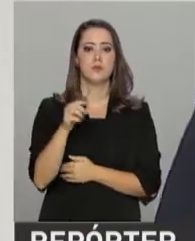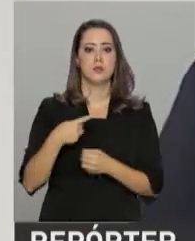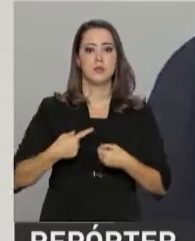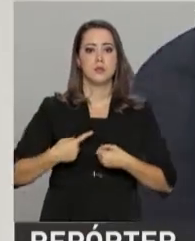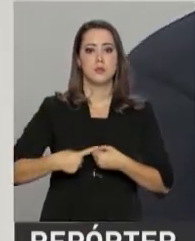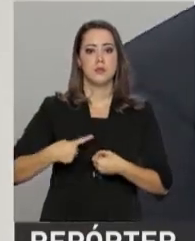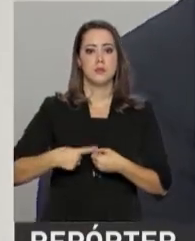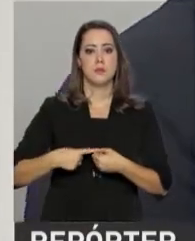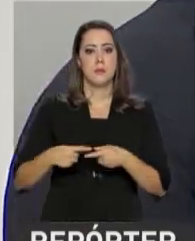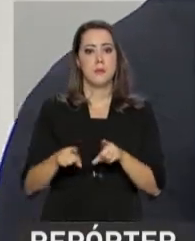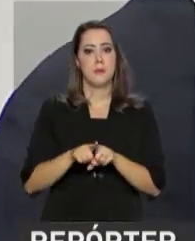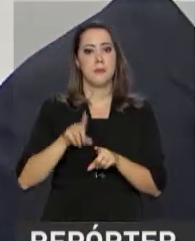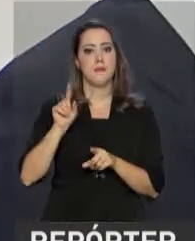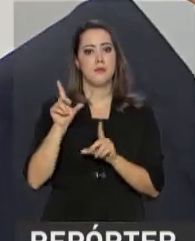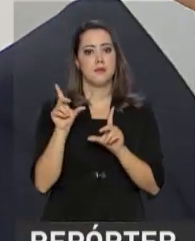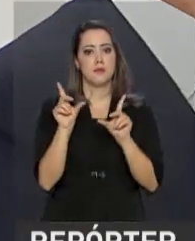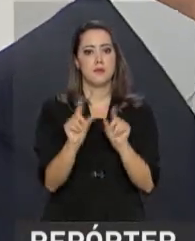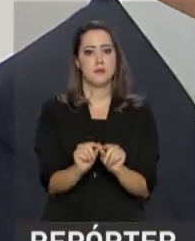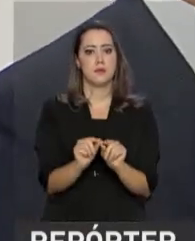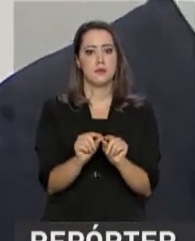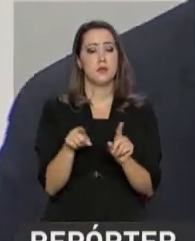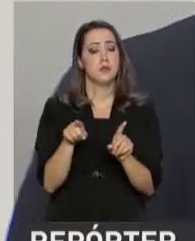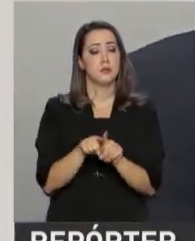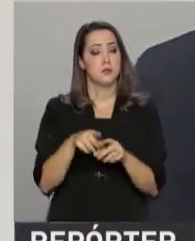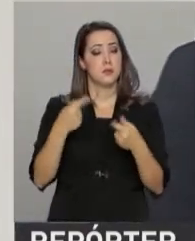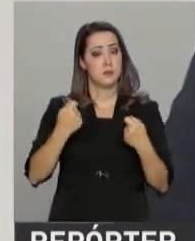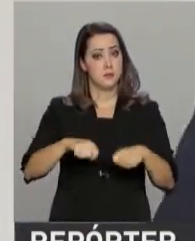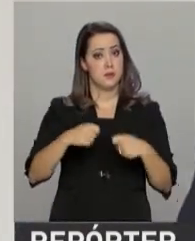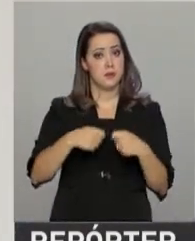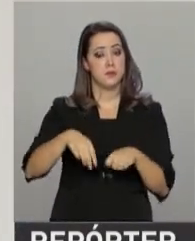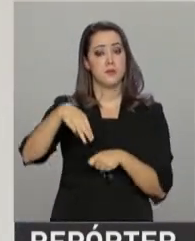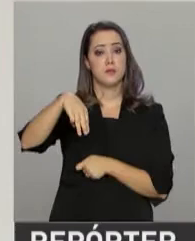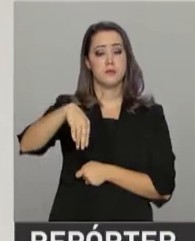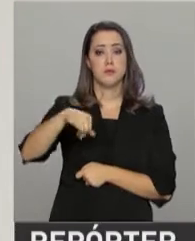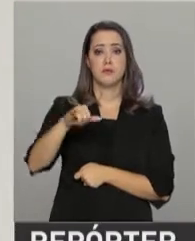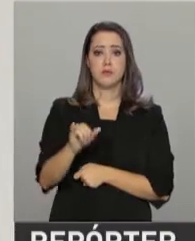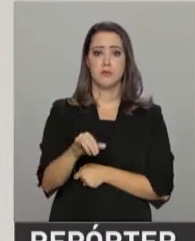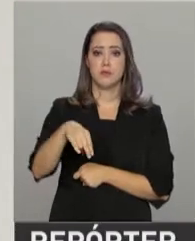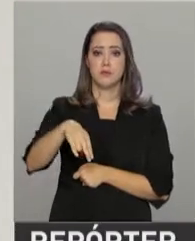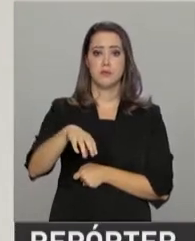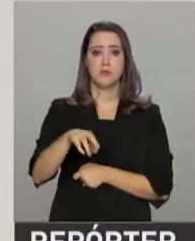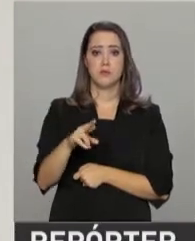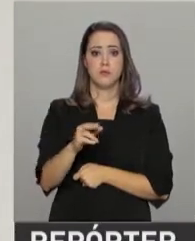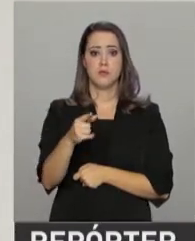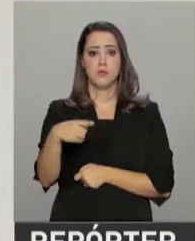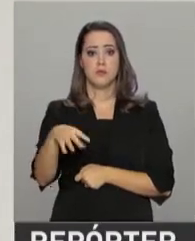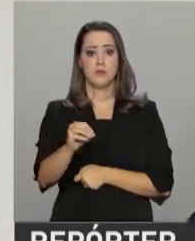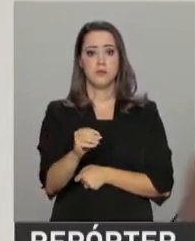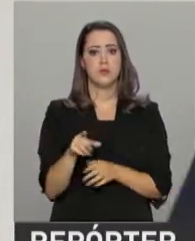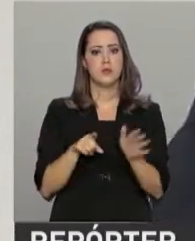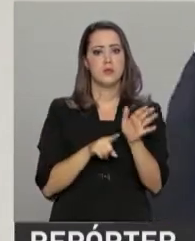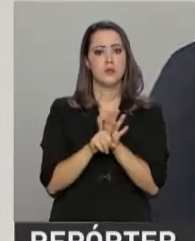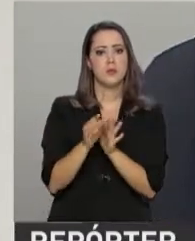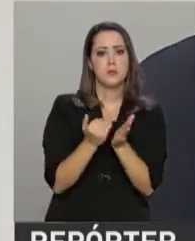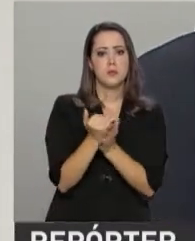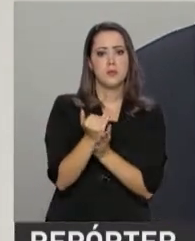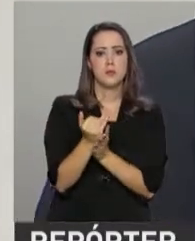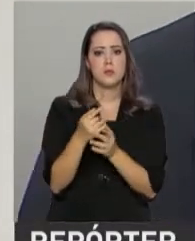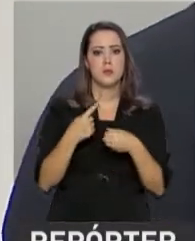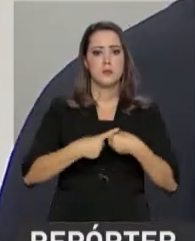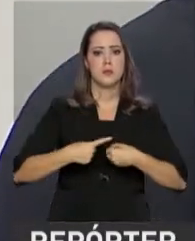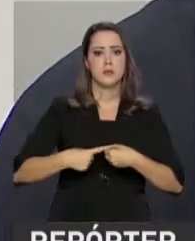municípios mas ainda muito pequeno para o que precisa a mineração brasileira entre você fazer um requerimento de pesquisa no brasil e entrar em produção